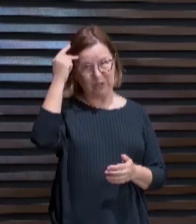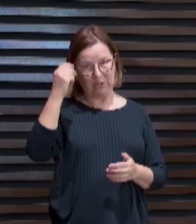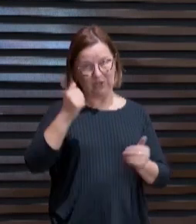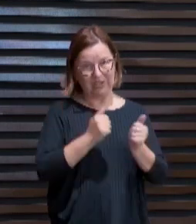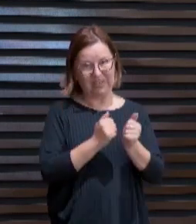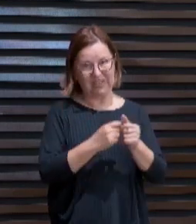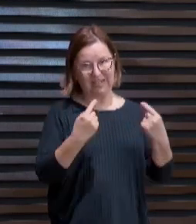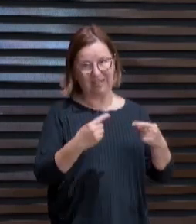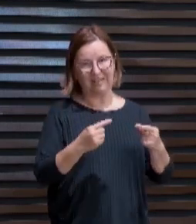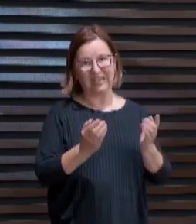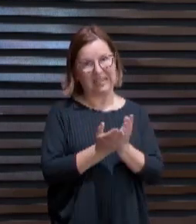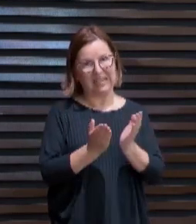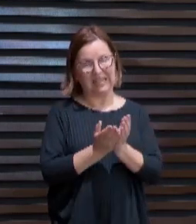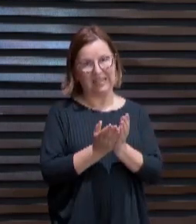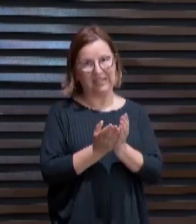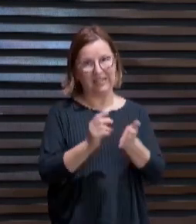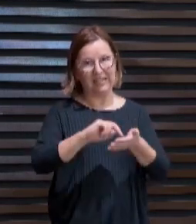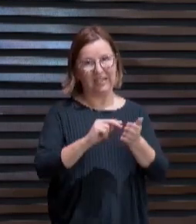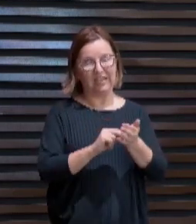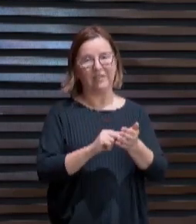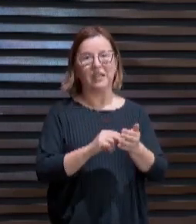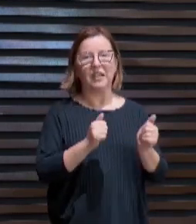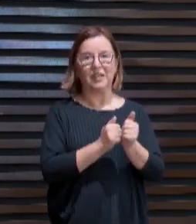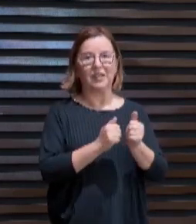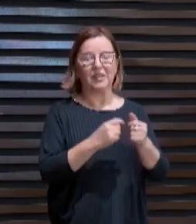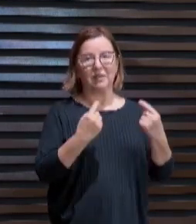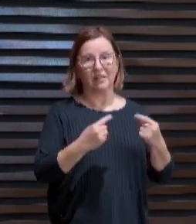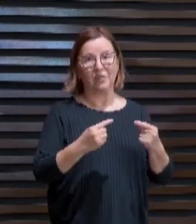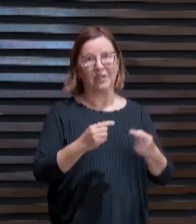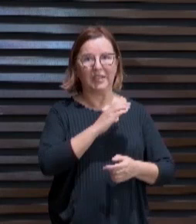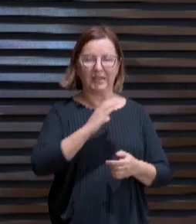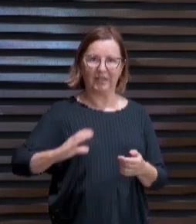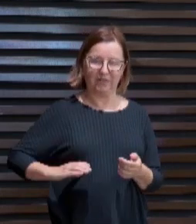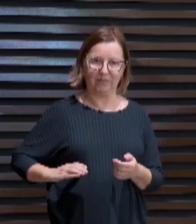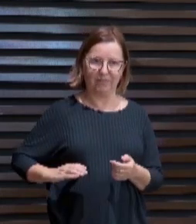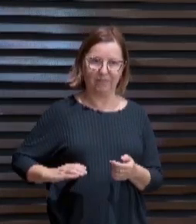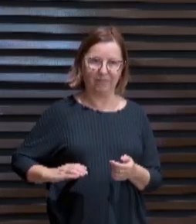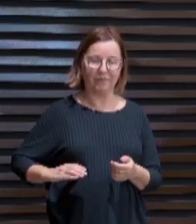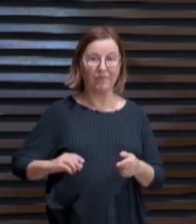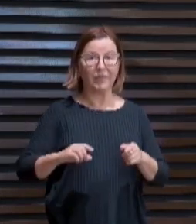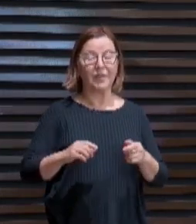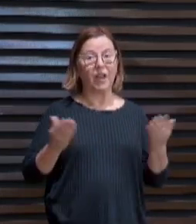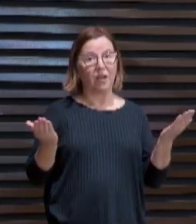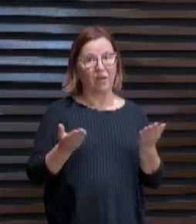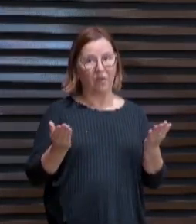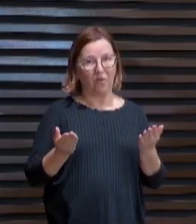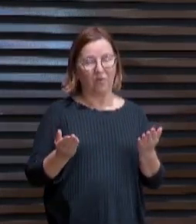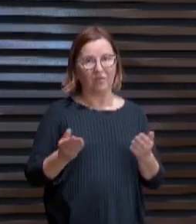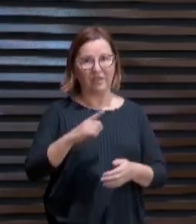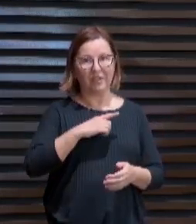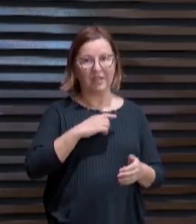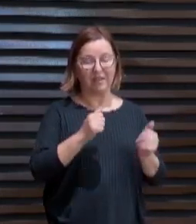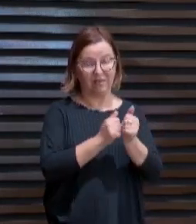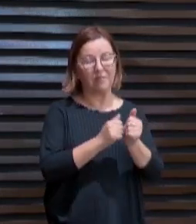dias de hoje, no Brasil e no mundo, há um grande levante contra a igreja. Não pense que é por outras